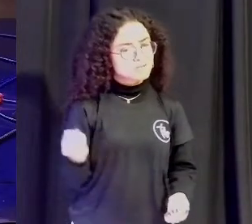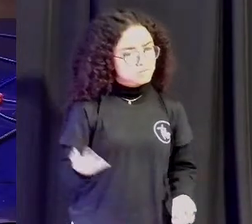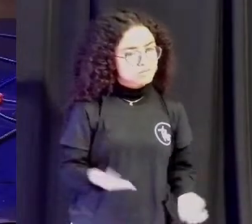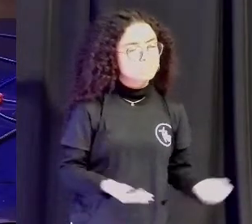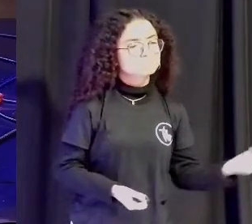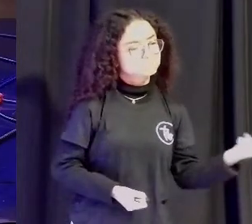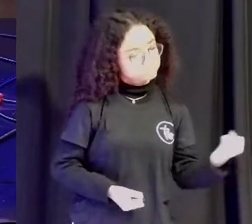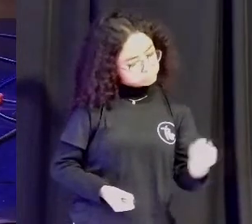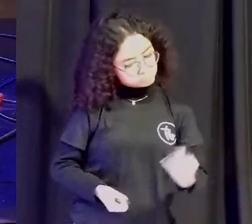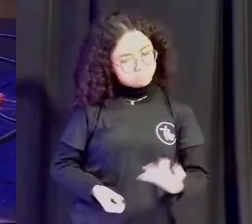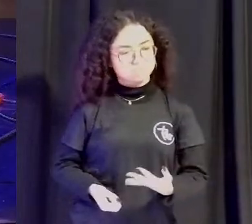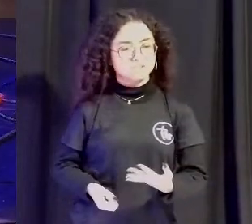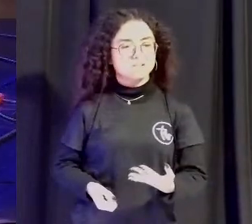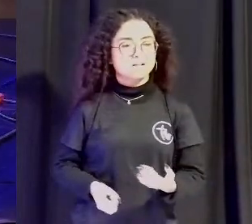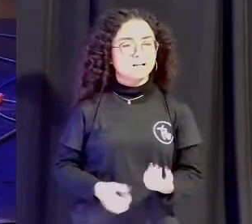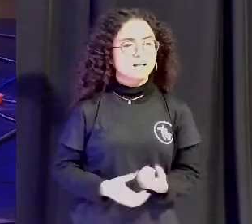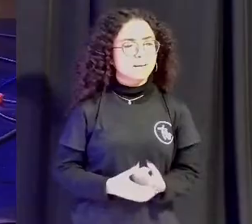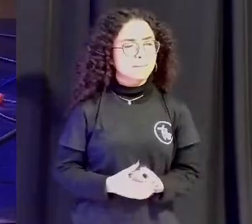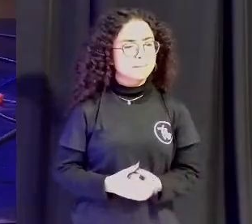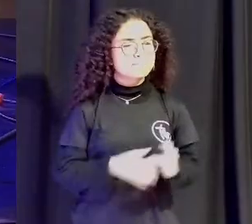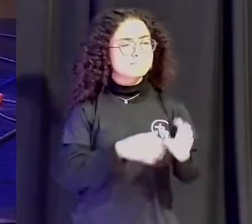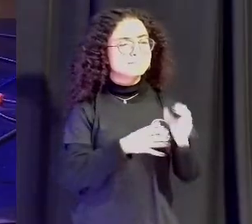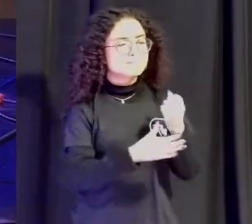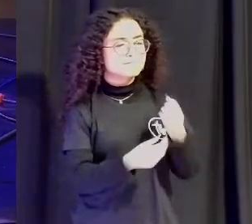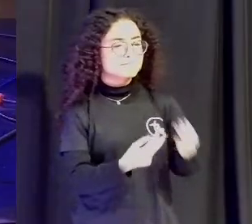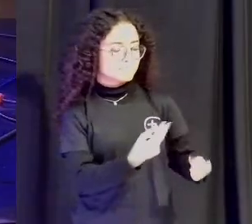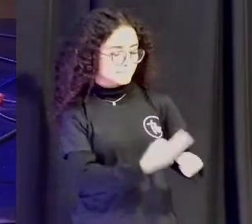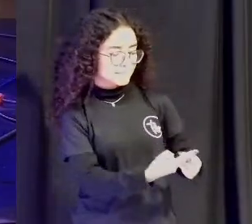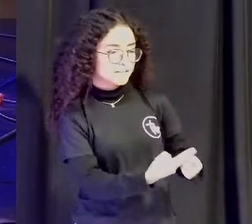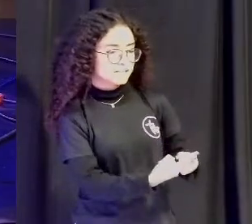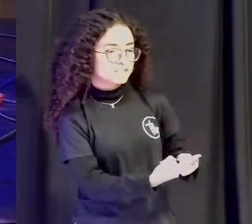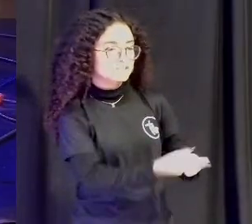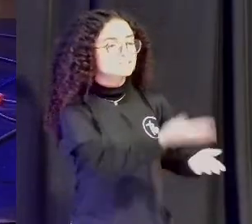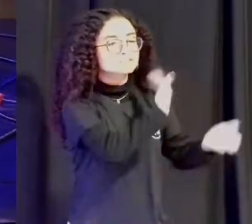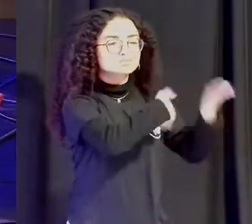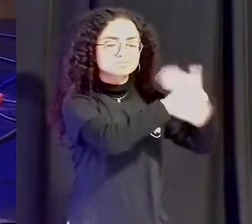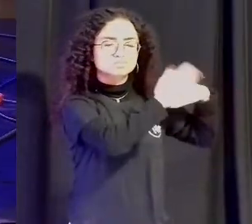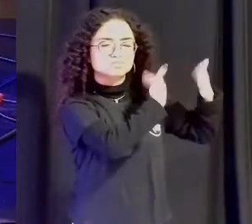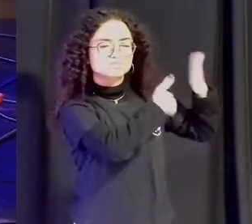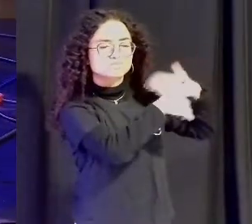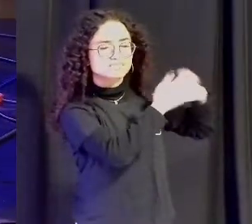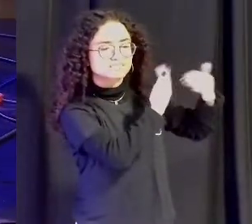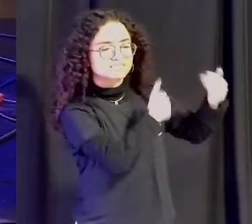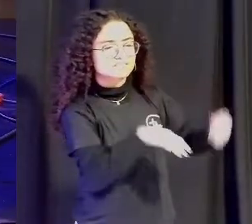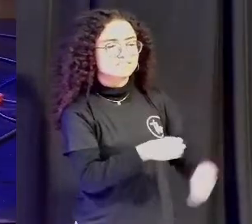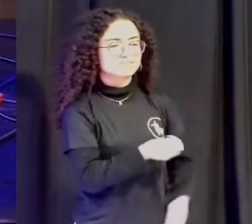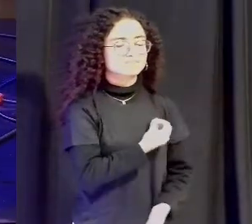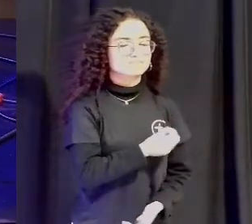pessoas estão presas ao passado, encarceradas em suas dores.